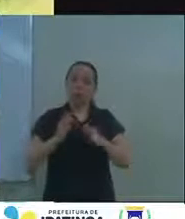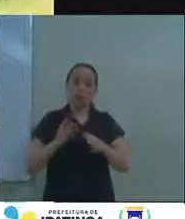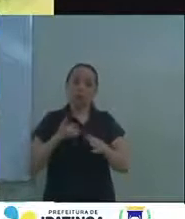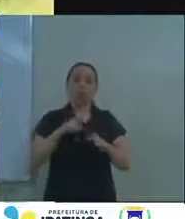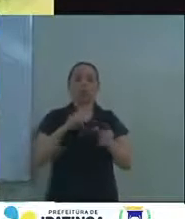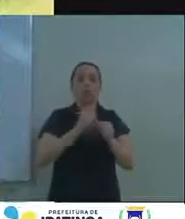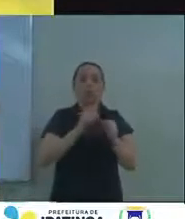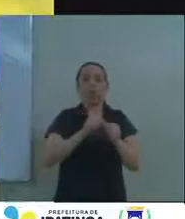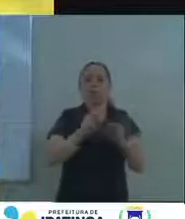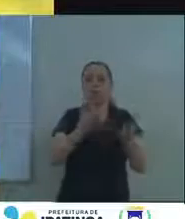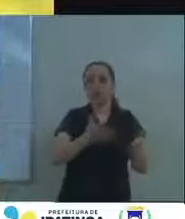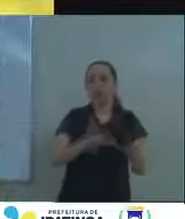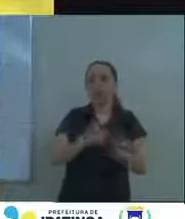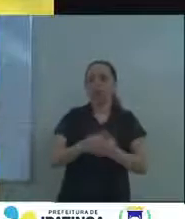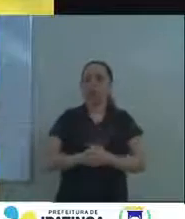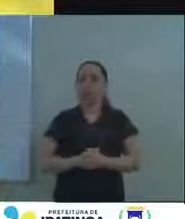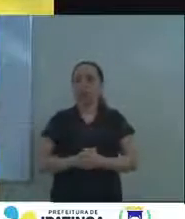exercício.